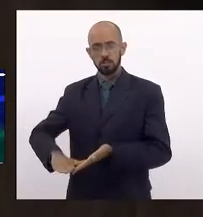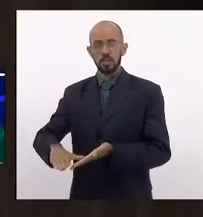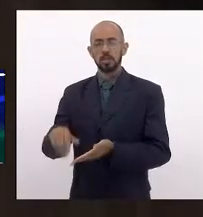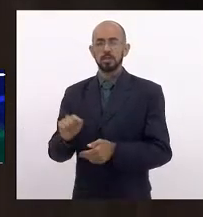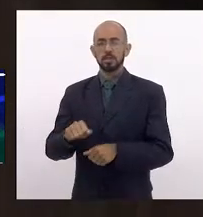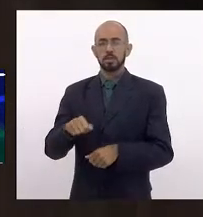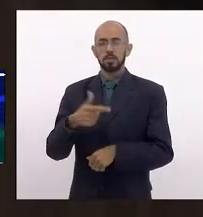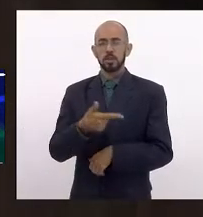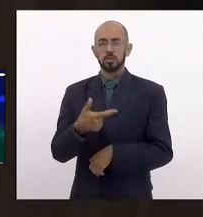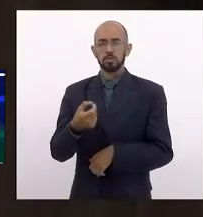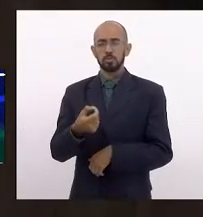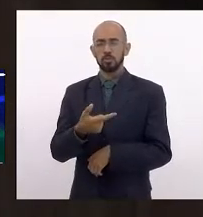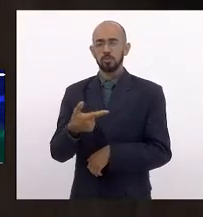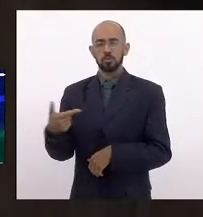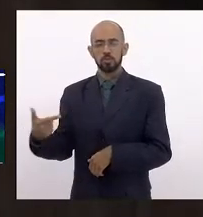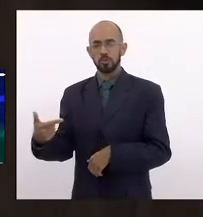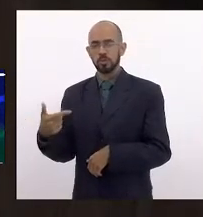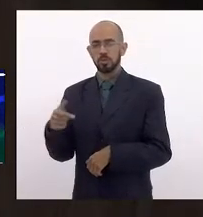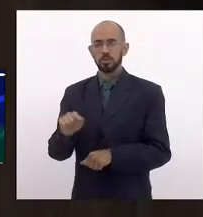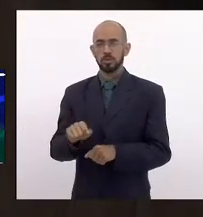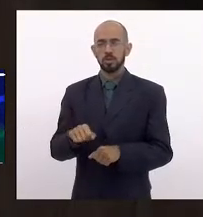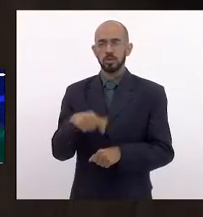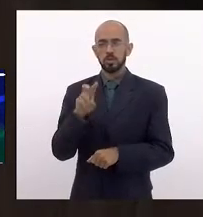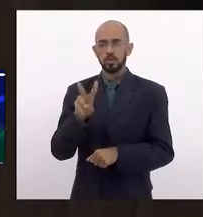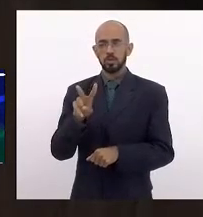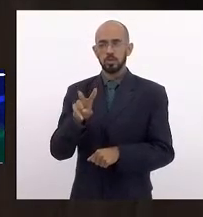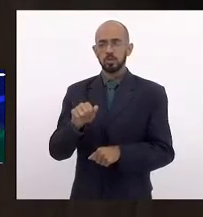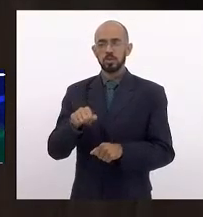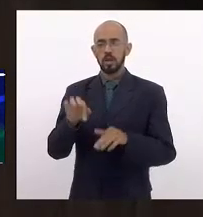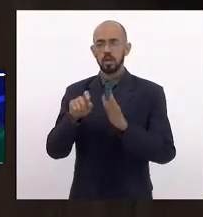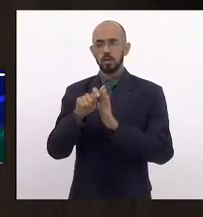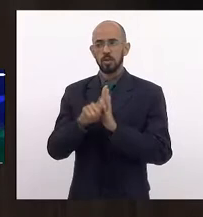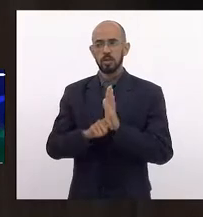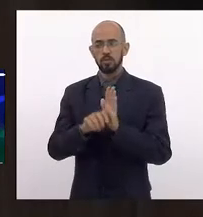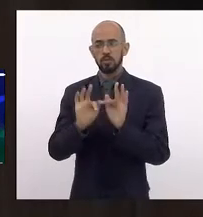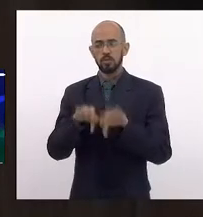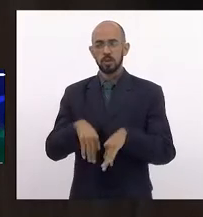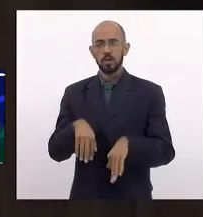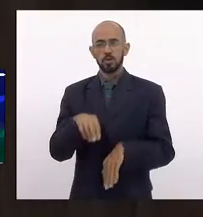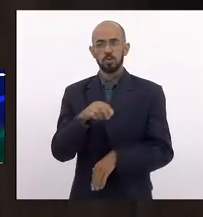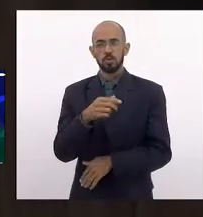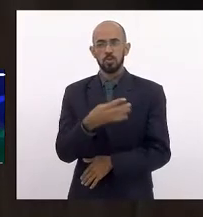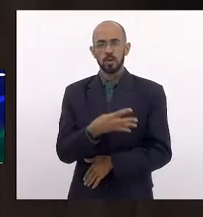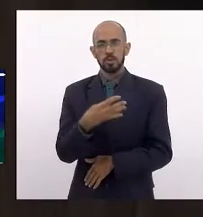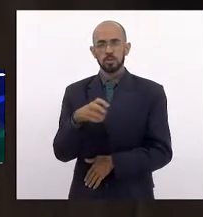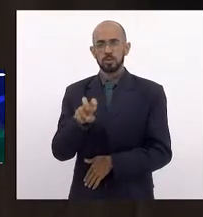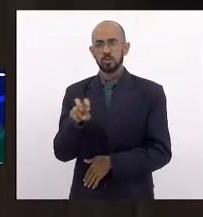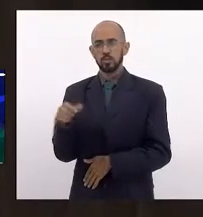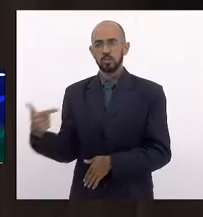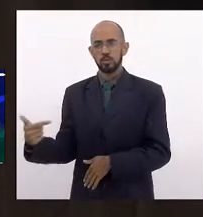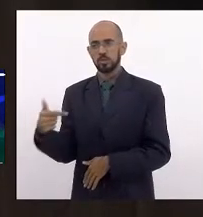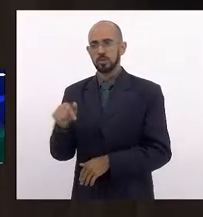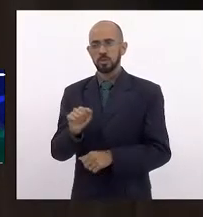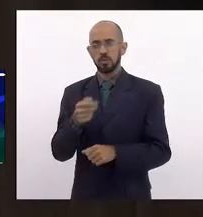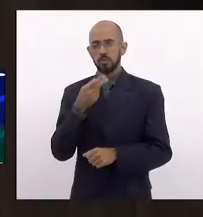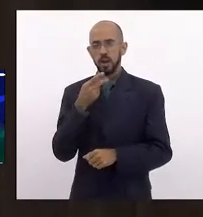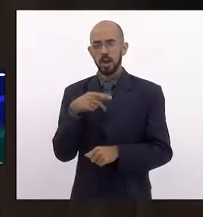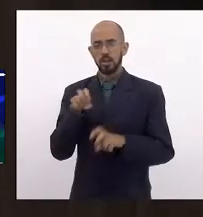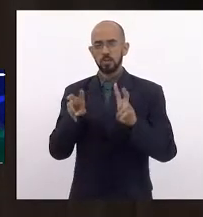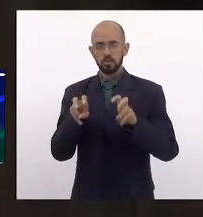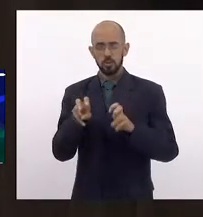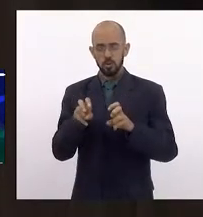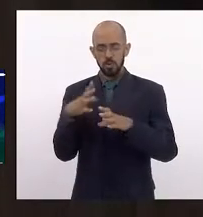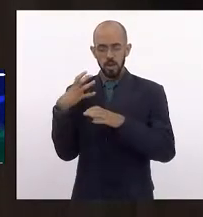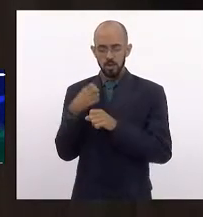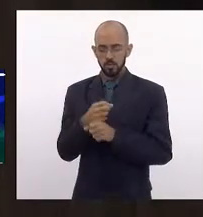Janeiro pro exercícios amigo de 2 e 2 redação final do projeto de lei 495 2021 do Poder Executivo que dispõe sobre a revisão